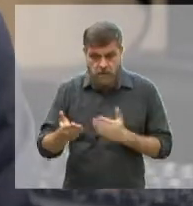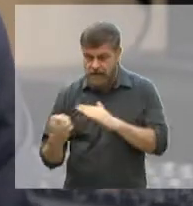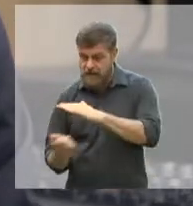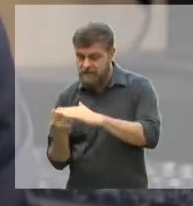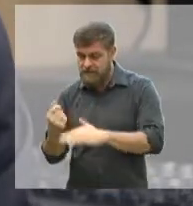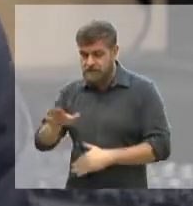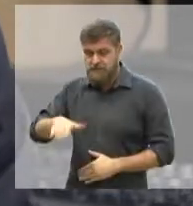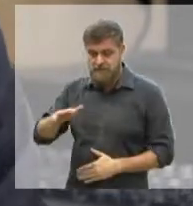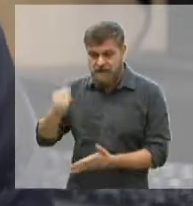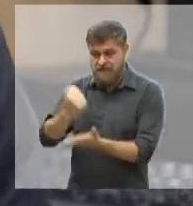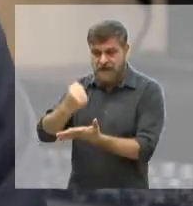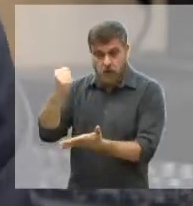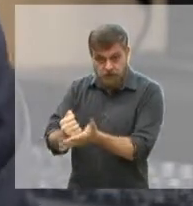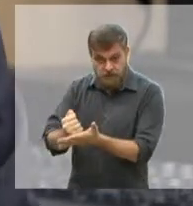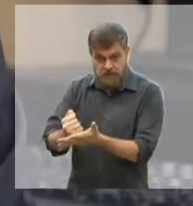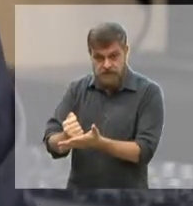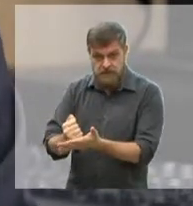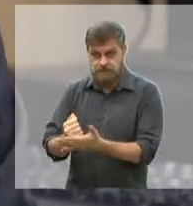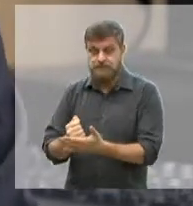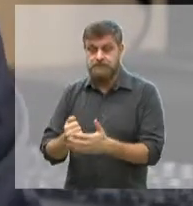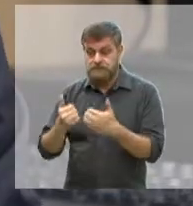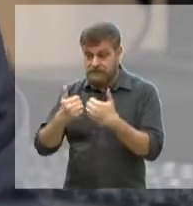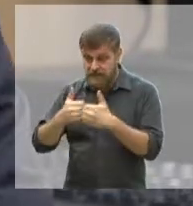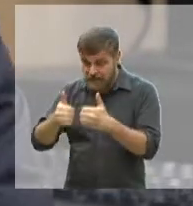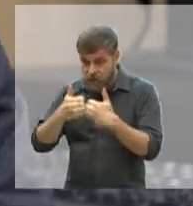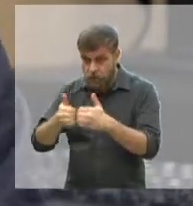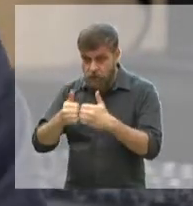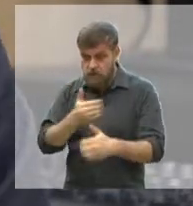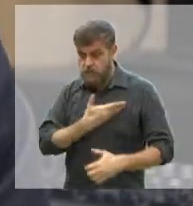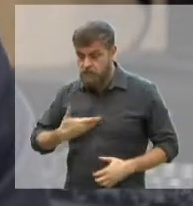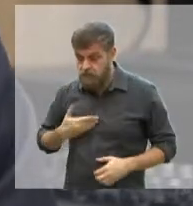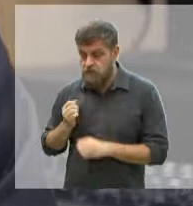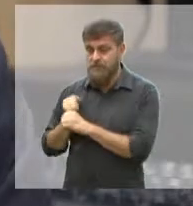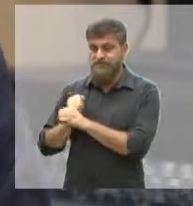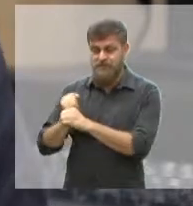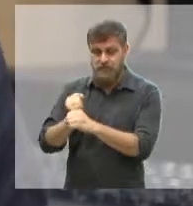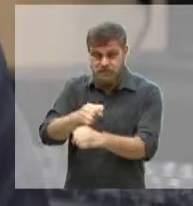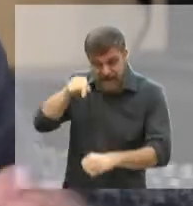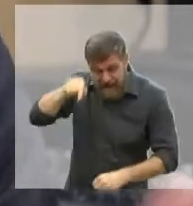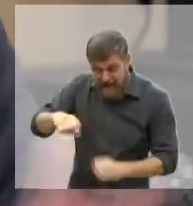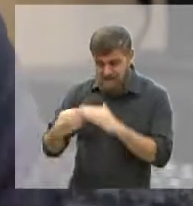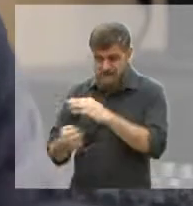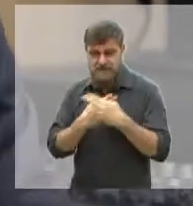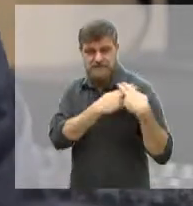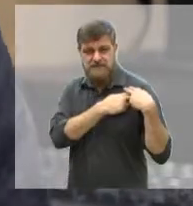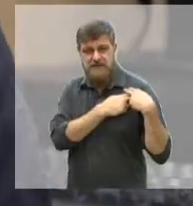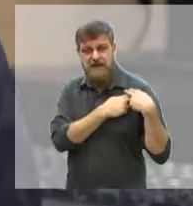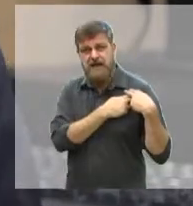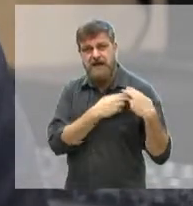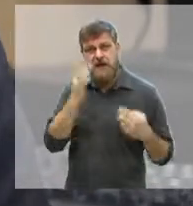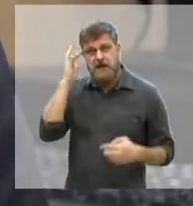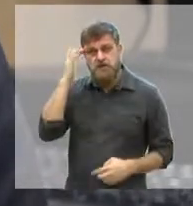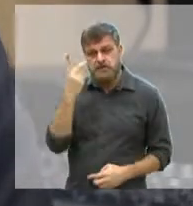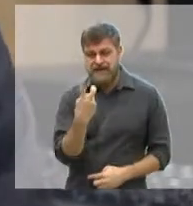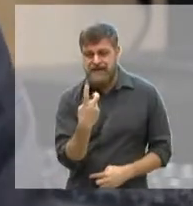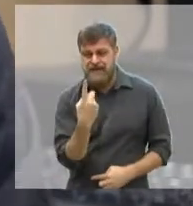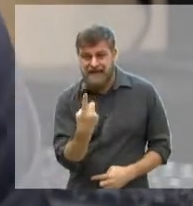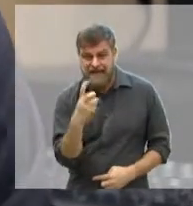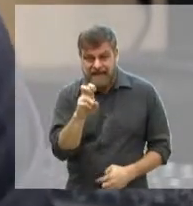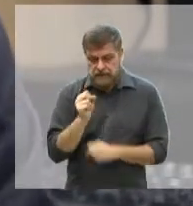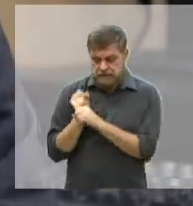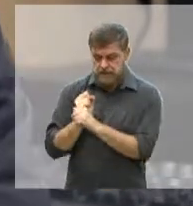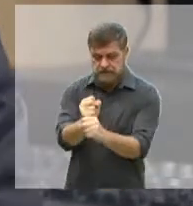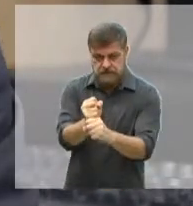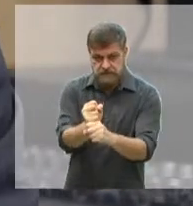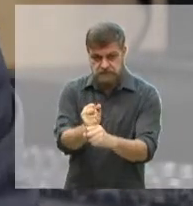vai conceder esse setor por muitos anos. Eu não lembro exatamente quantos anos, são 15, 20, mas é um